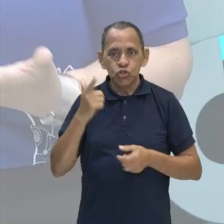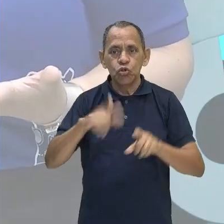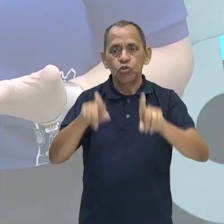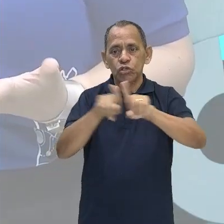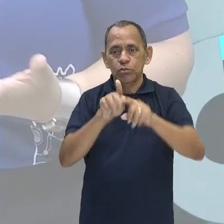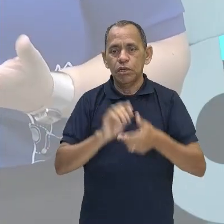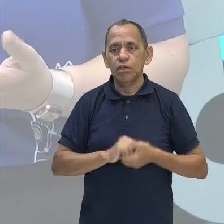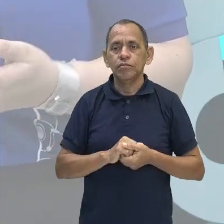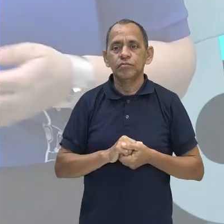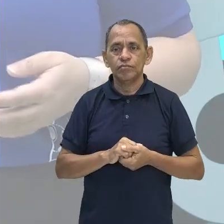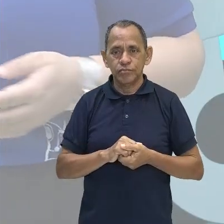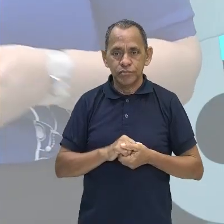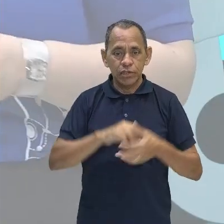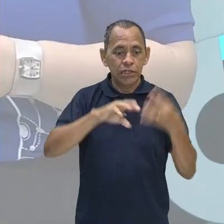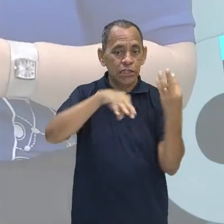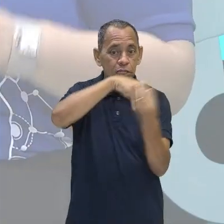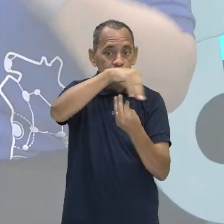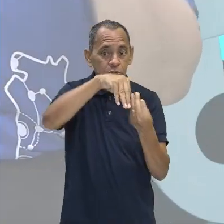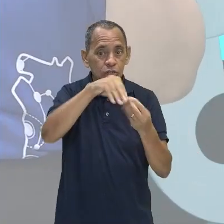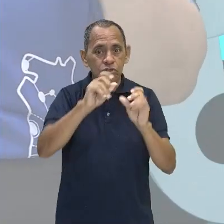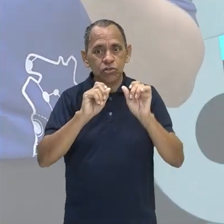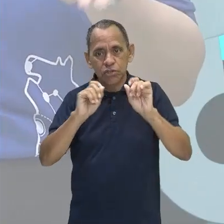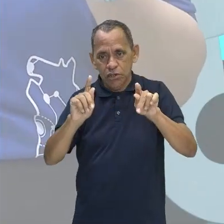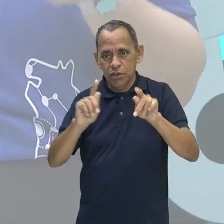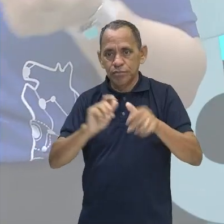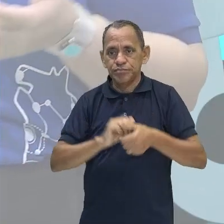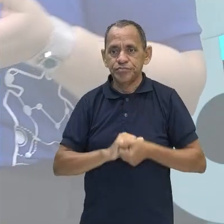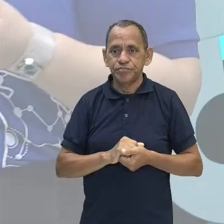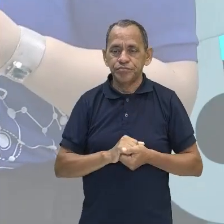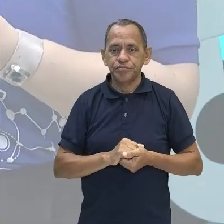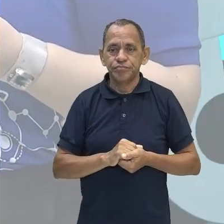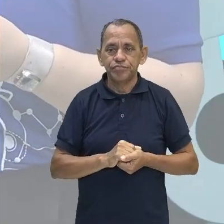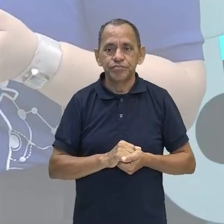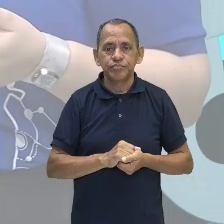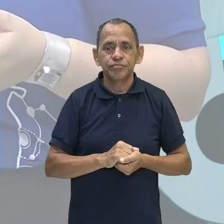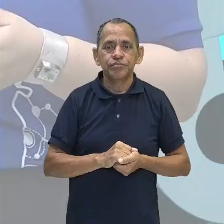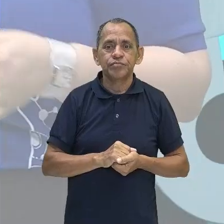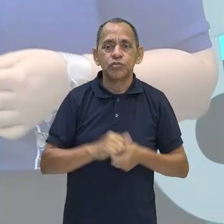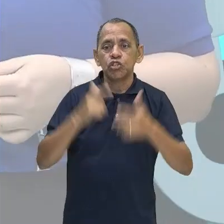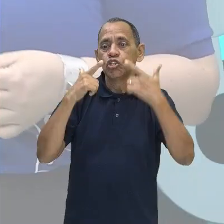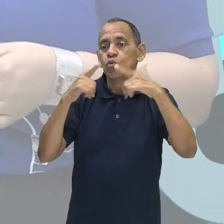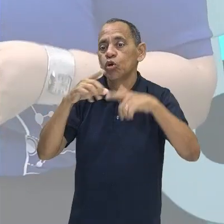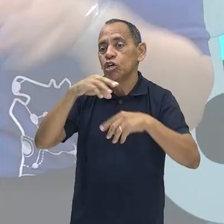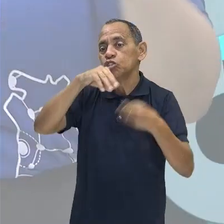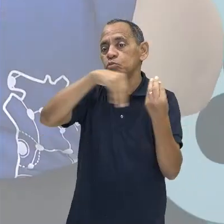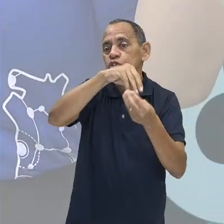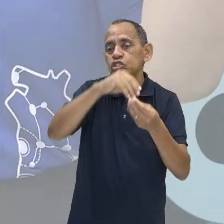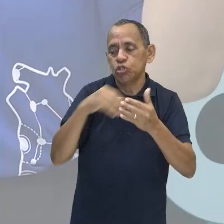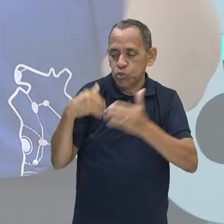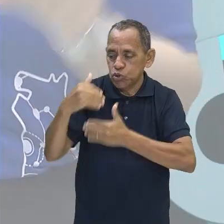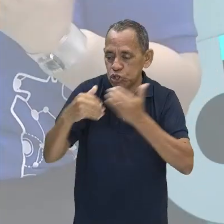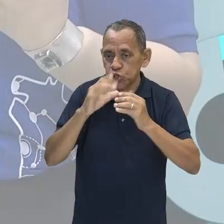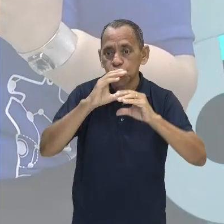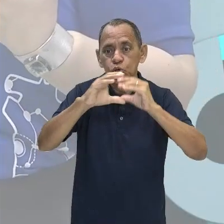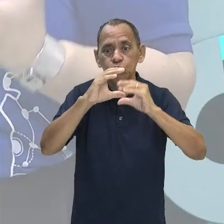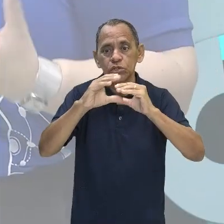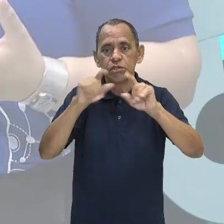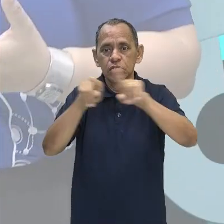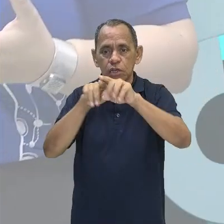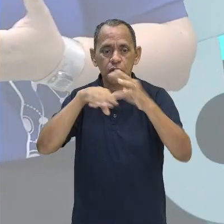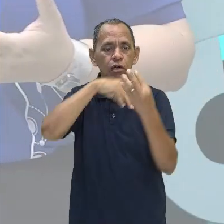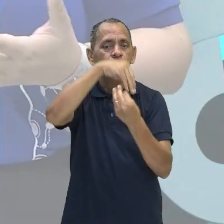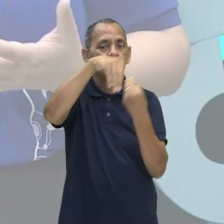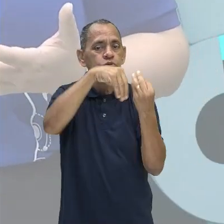linguagem mista. Vamos lá, então? A linguagem mista é justamente o processo de comunicação que vai